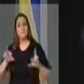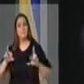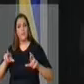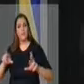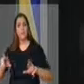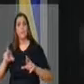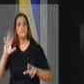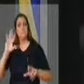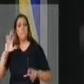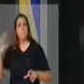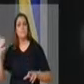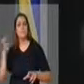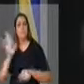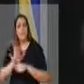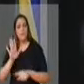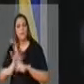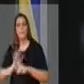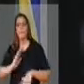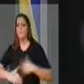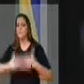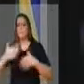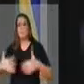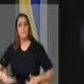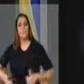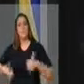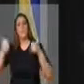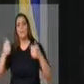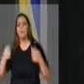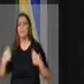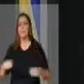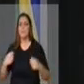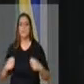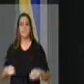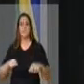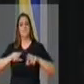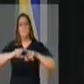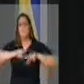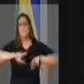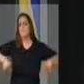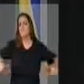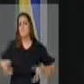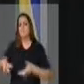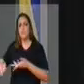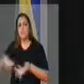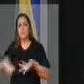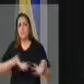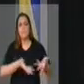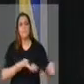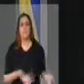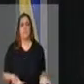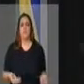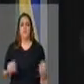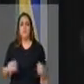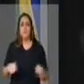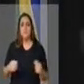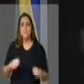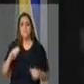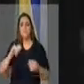que nós tenhamos a estrutura necessária de tratamento, agir muito em